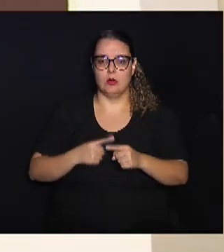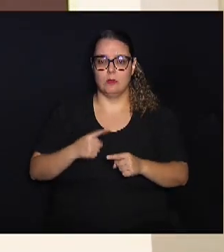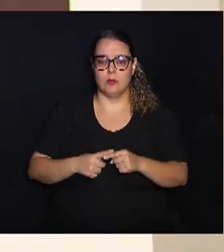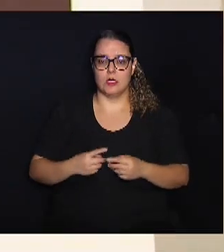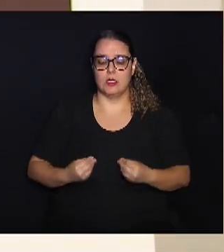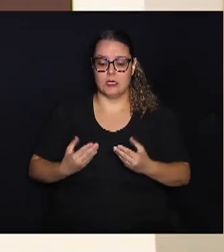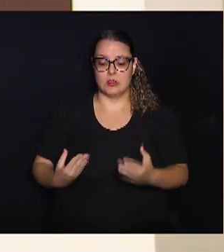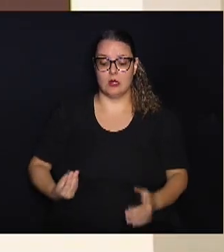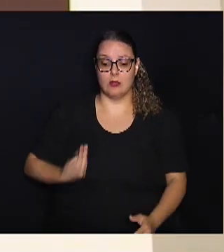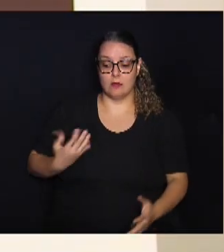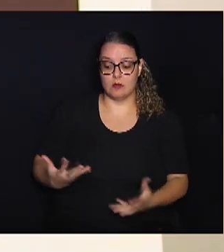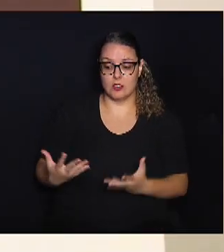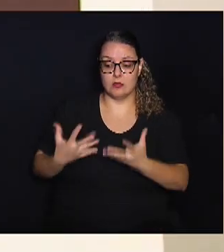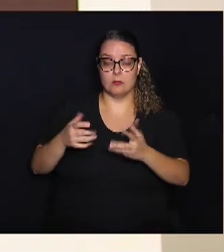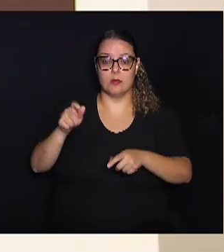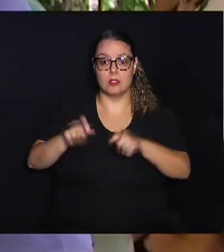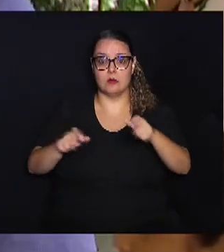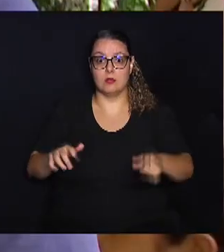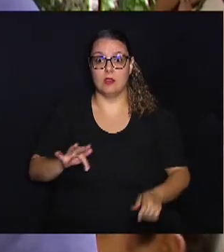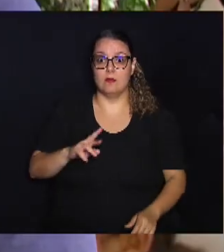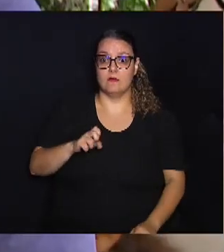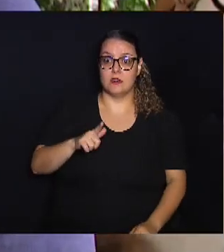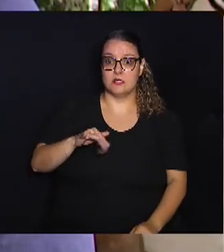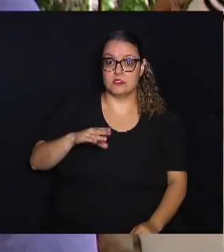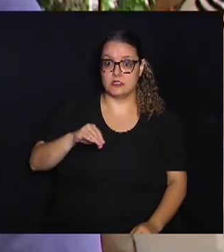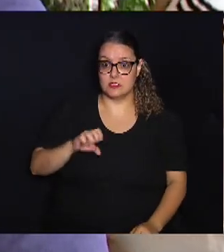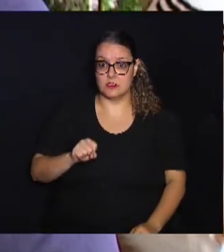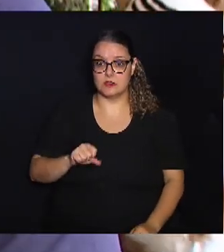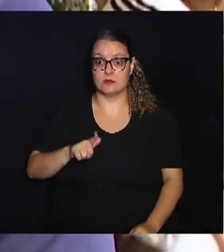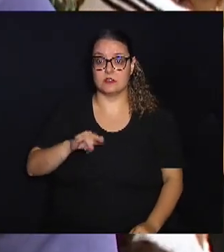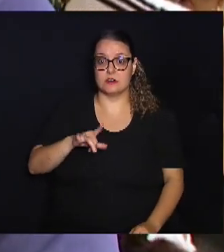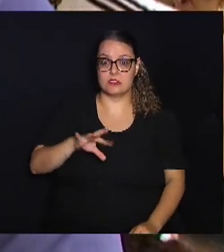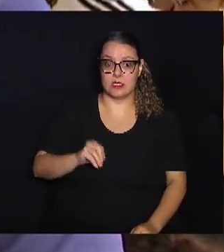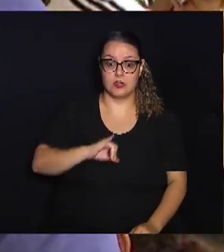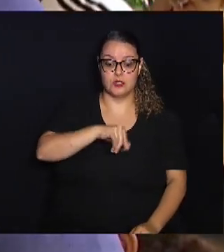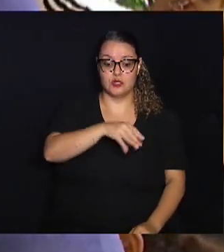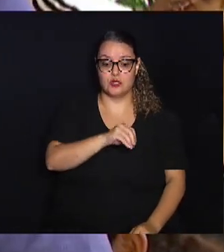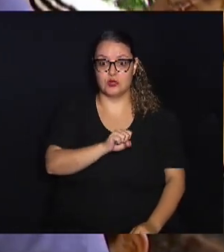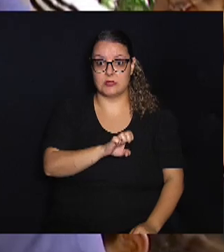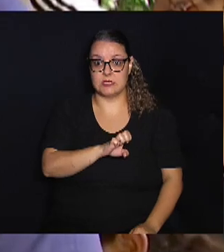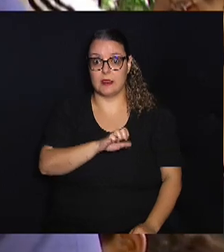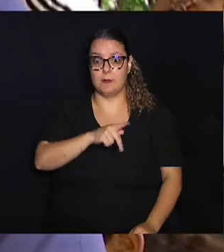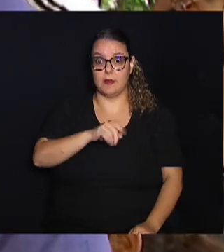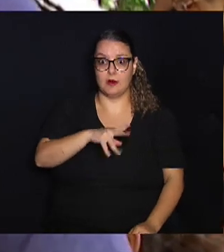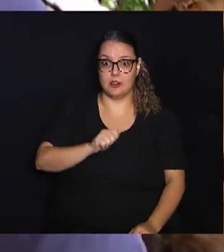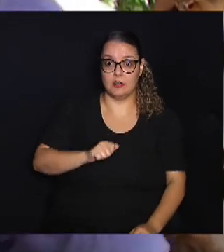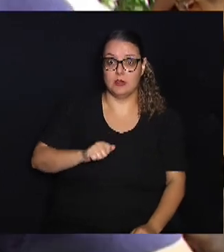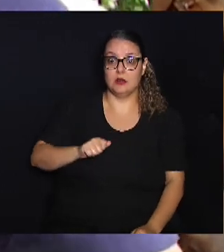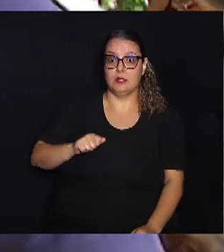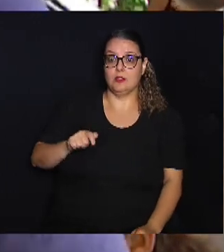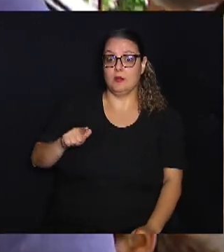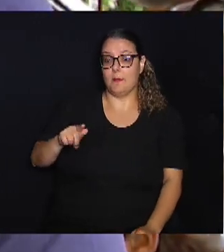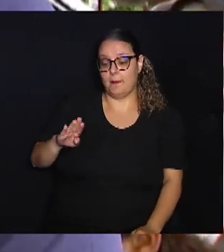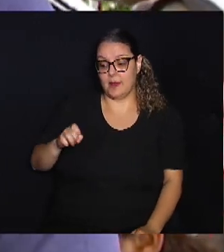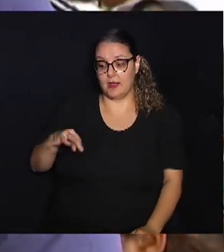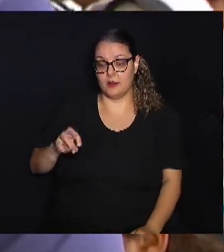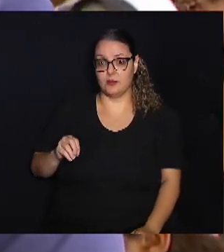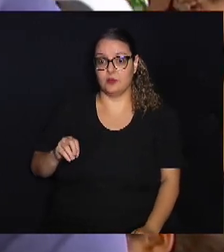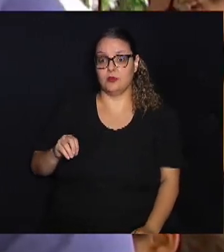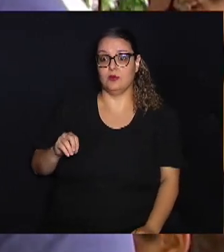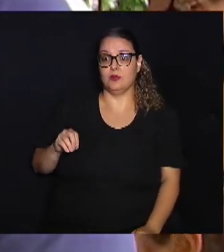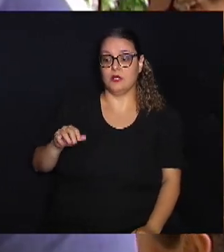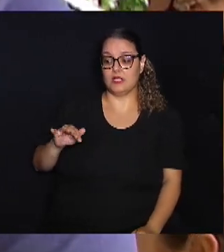vida personalidades como Francisco Glicério, José Paulino, Bento Quirino, Ferreira Penteado, é mais que uma honra. Então